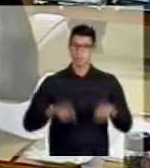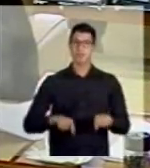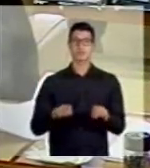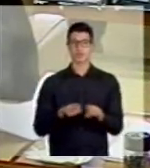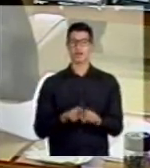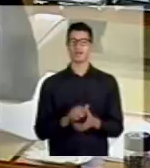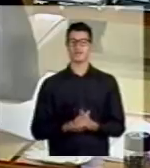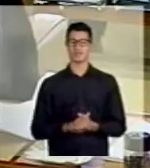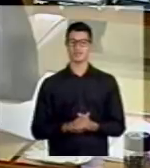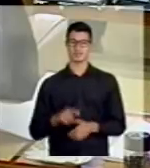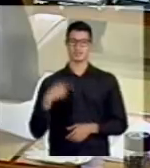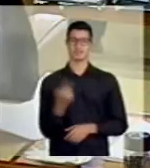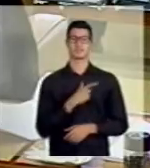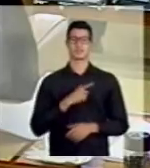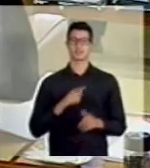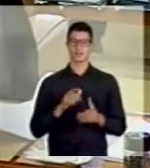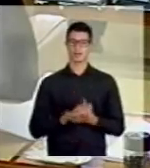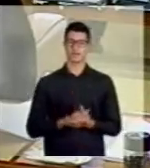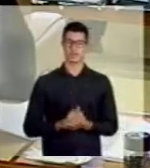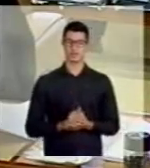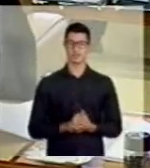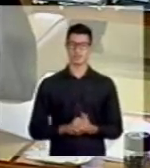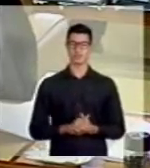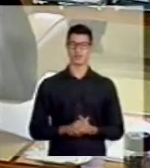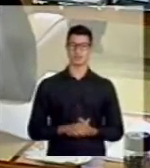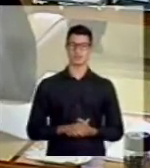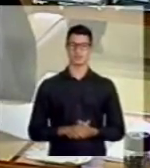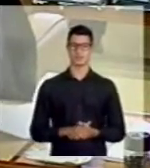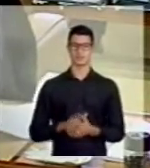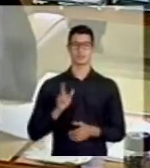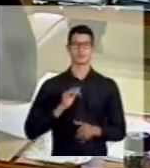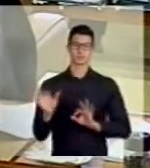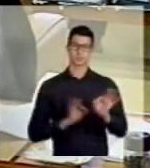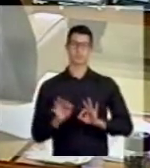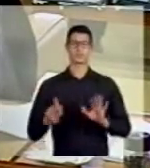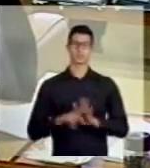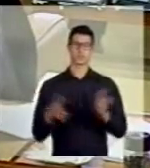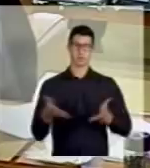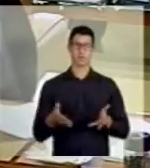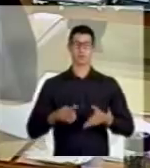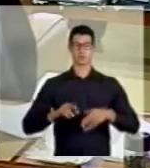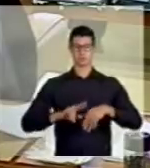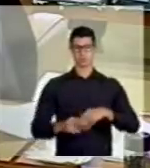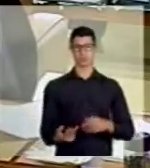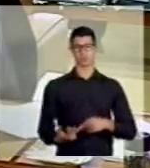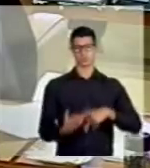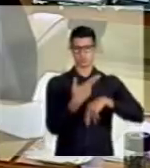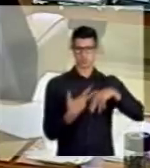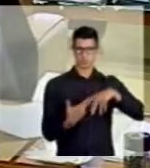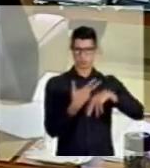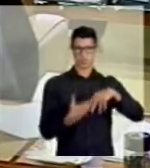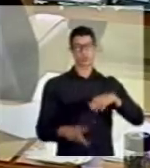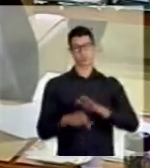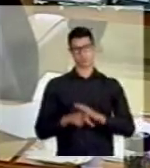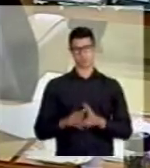comprovada juridicamente sua condição, independentemente da realização de procedimento cirúrgico de redesignação de